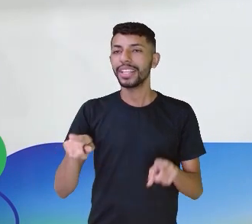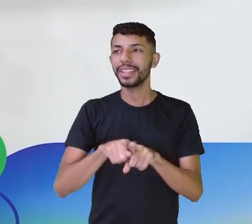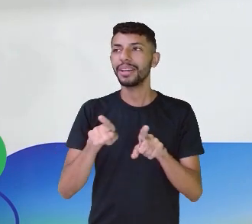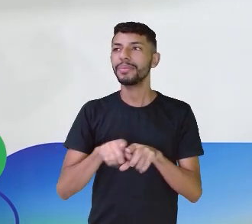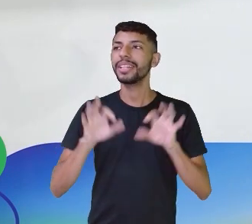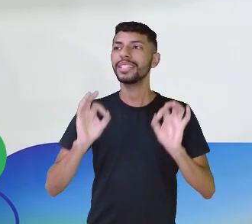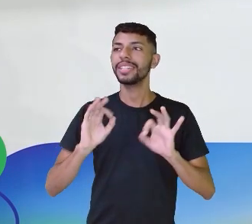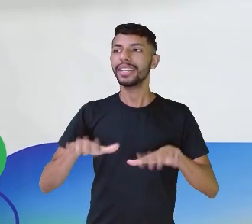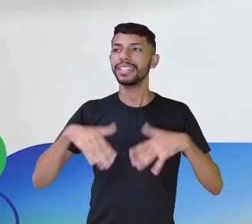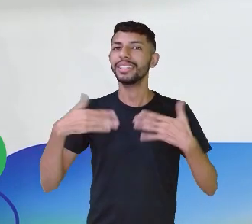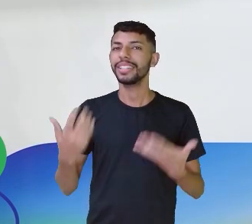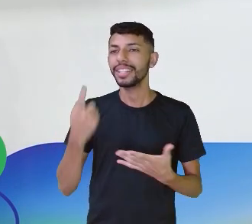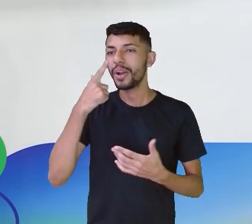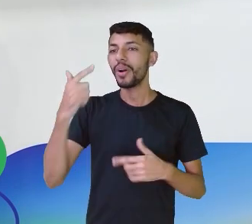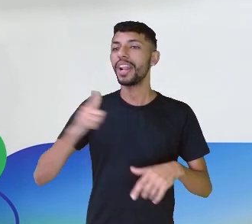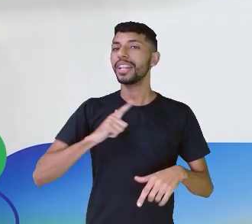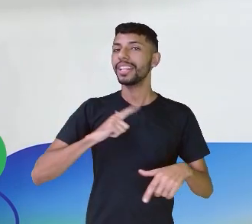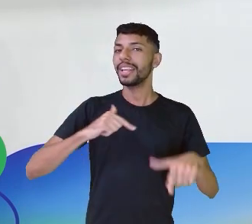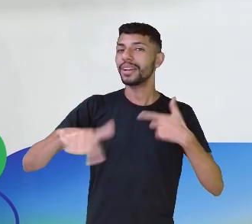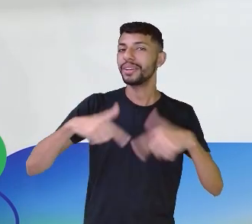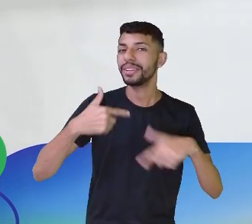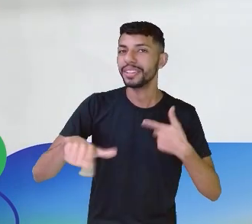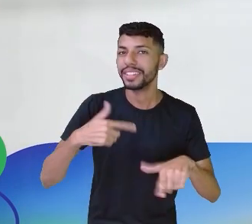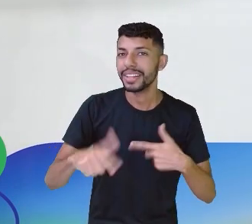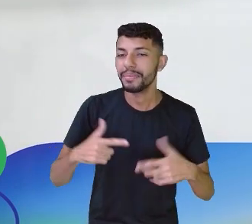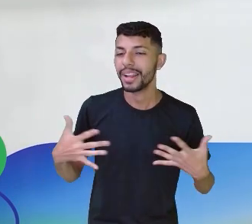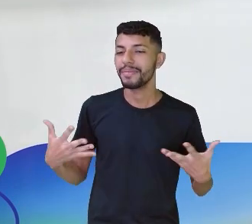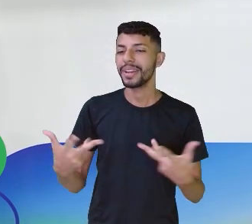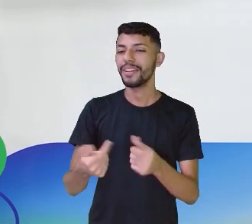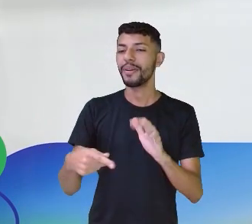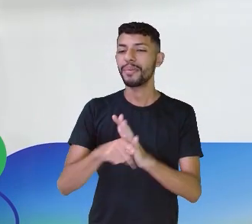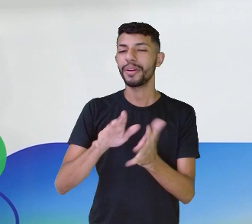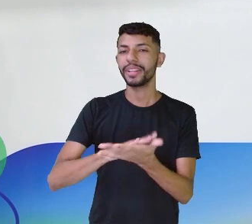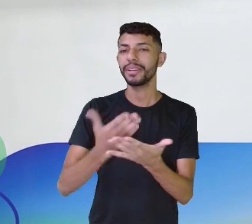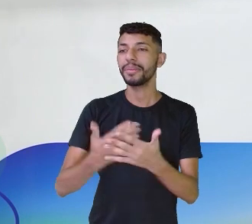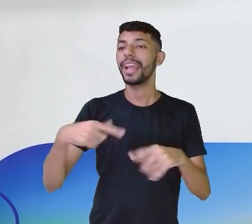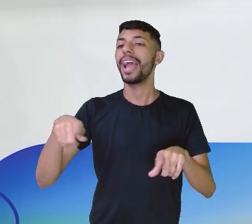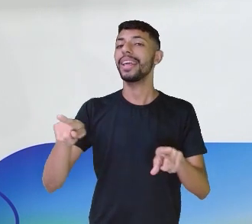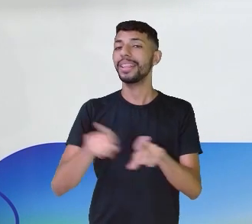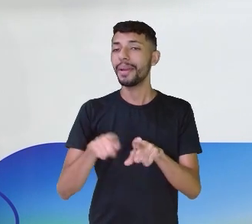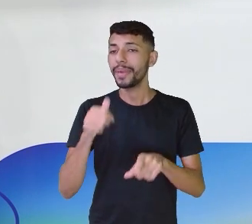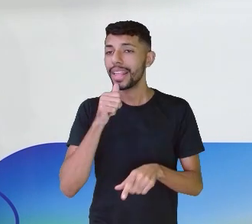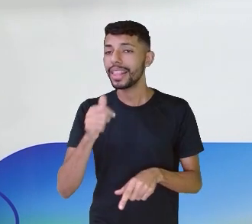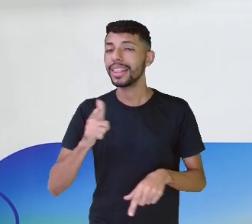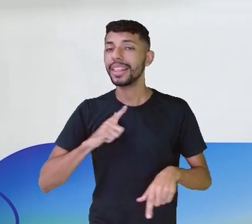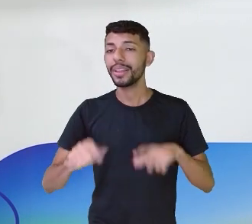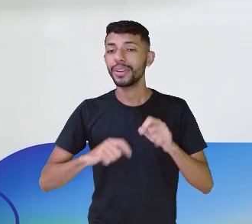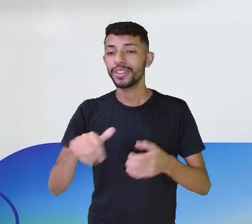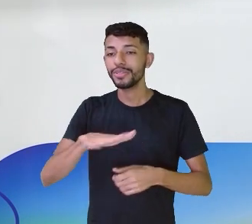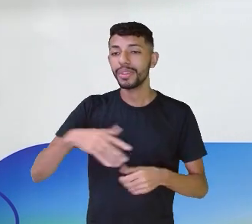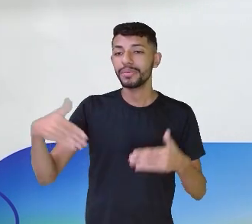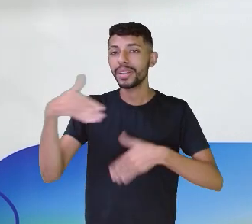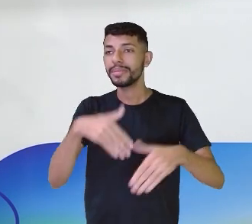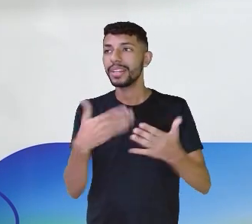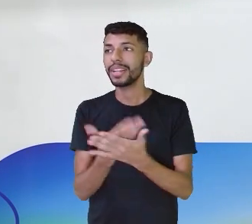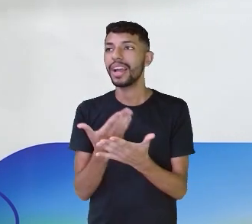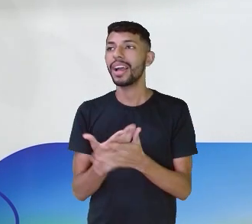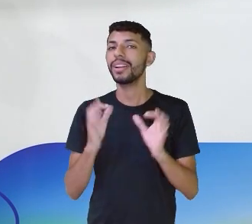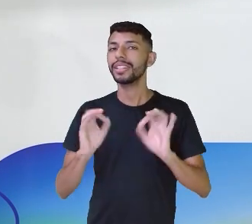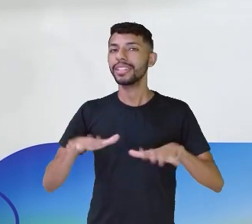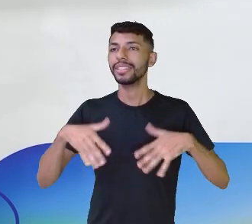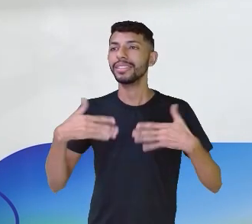Então, além do excelente trabalho de intérprete, ele ainda reserva um espaço para participar da aula.